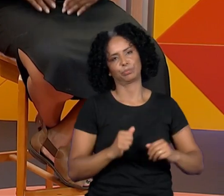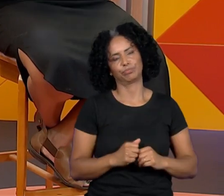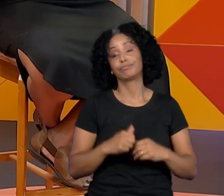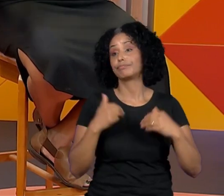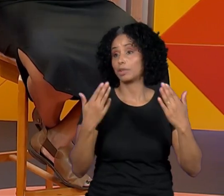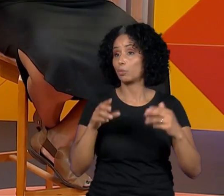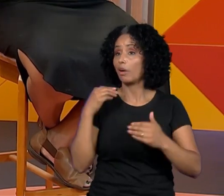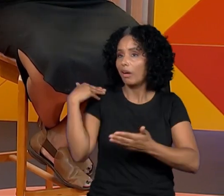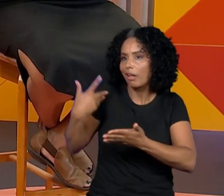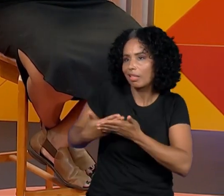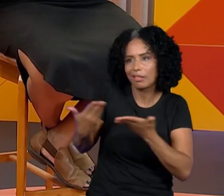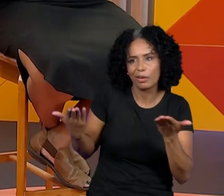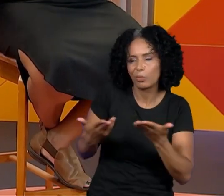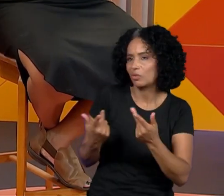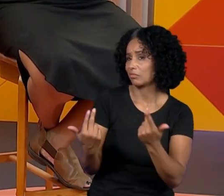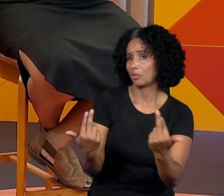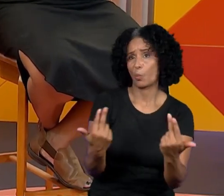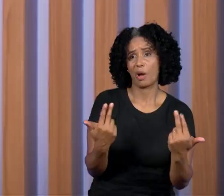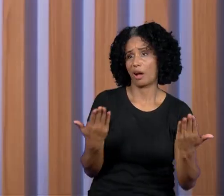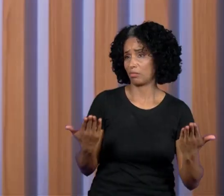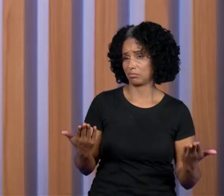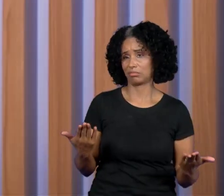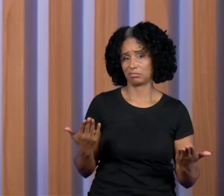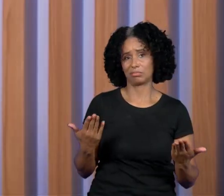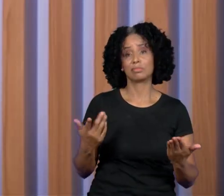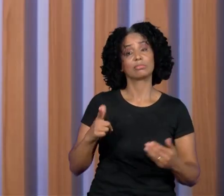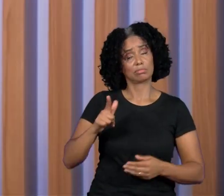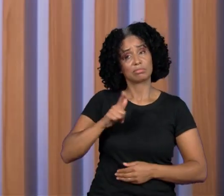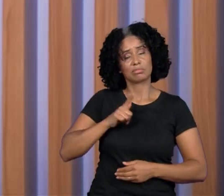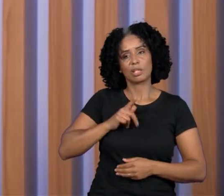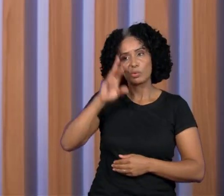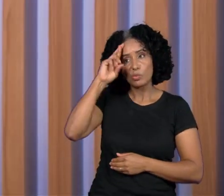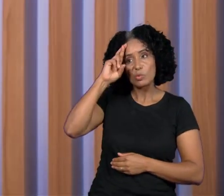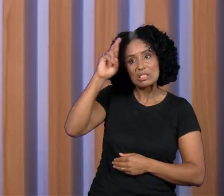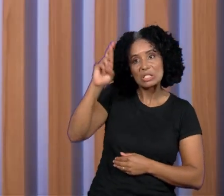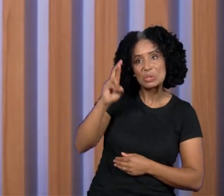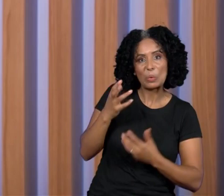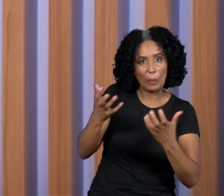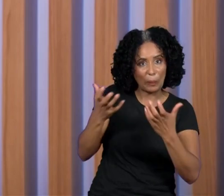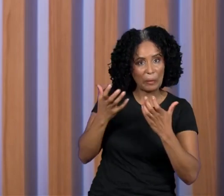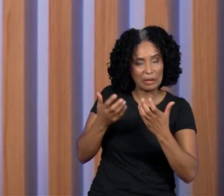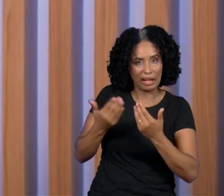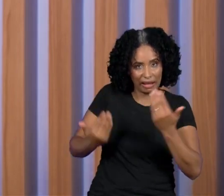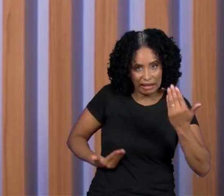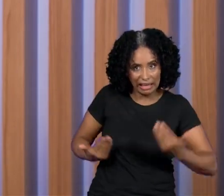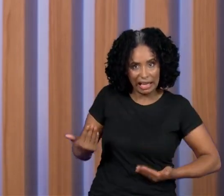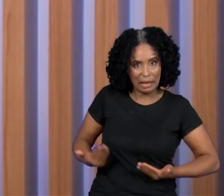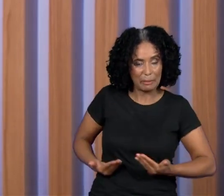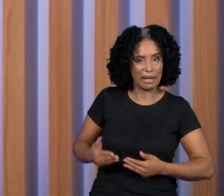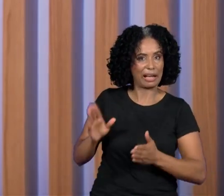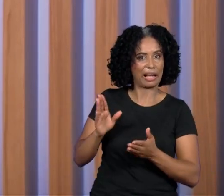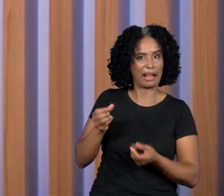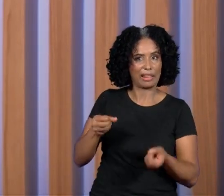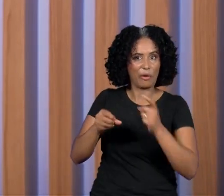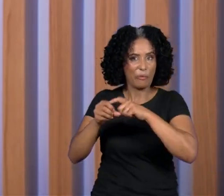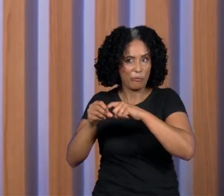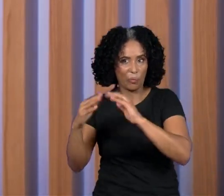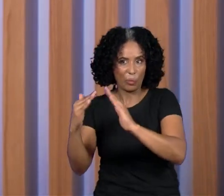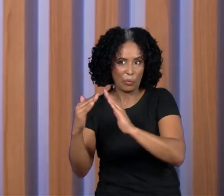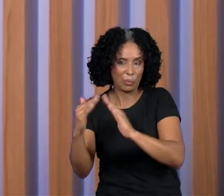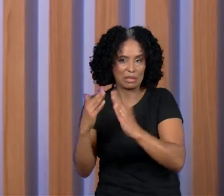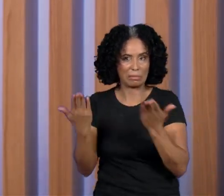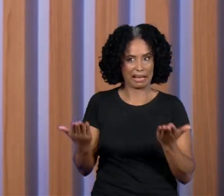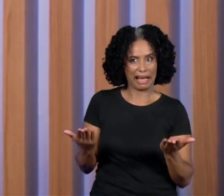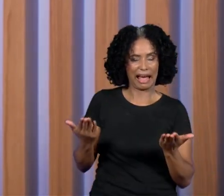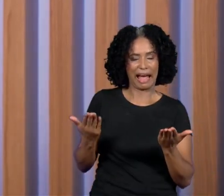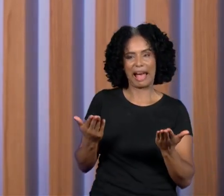olham com aquele olhar de que não é um trabalho, né? Tipo, não é um trabalhador, não é um profissional. É a minha doméstica, entendeu? Ela